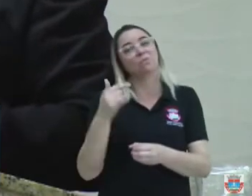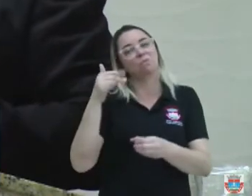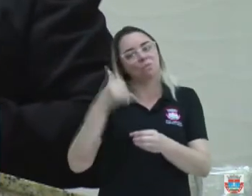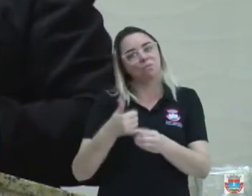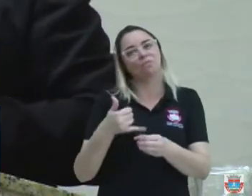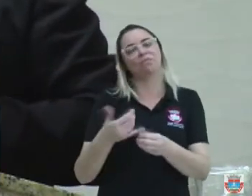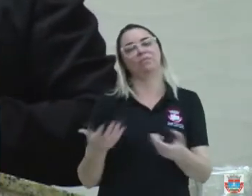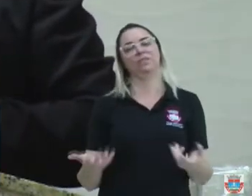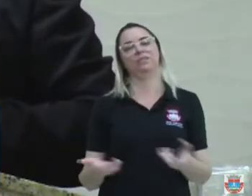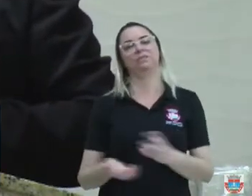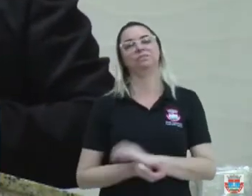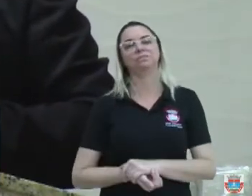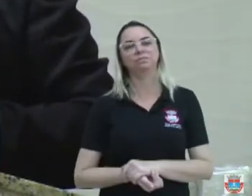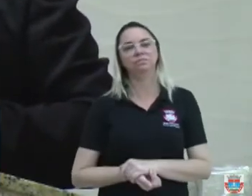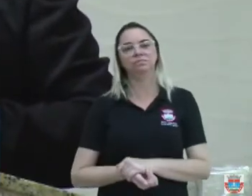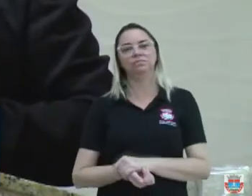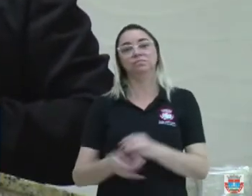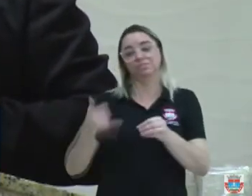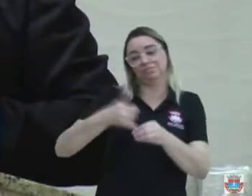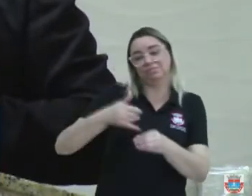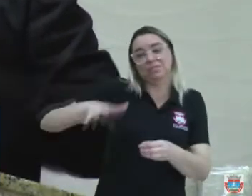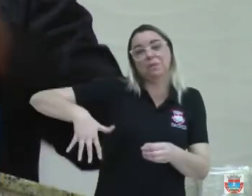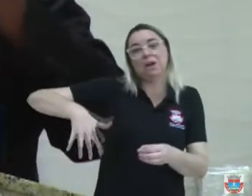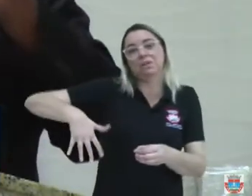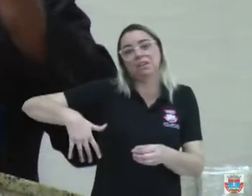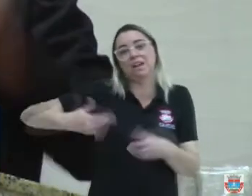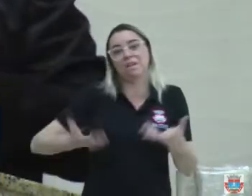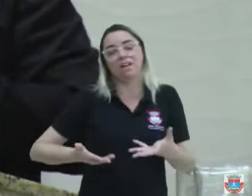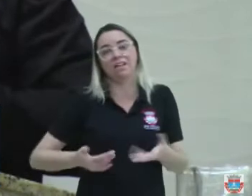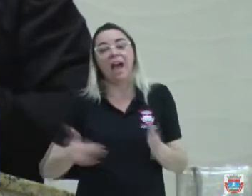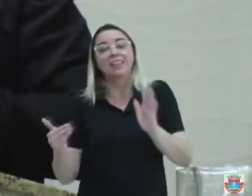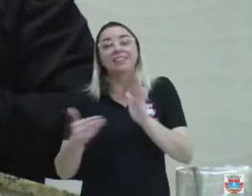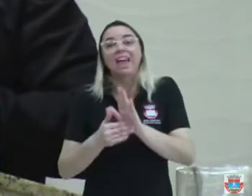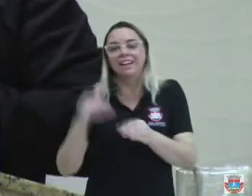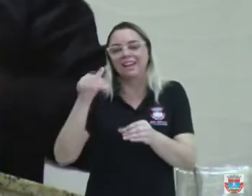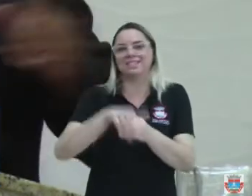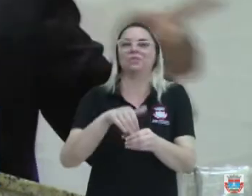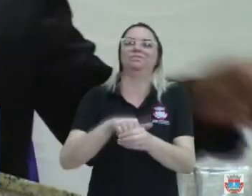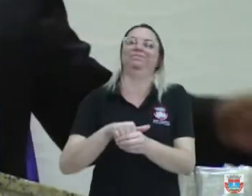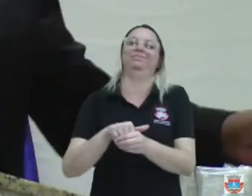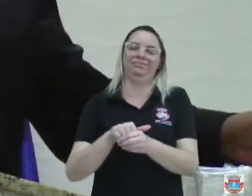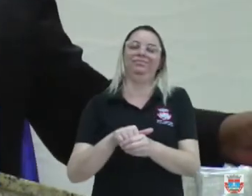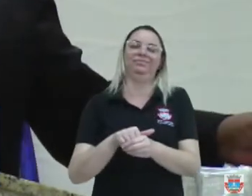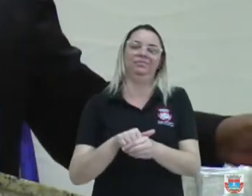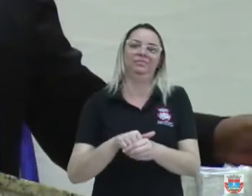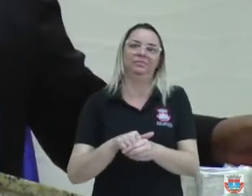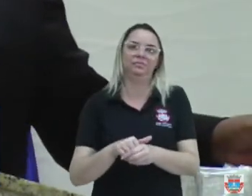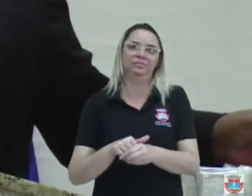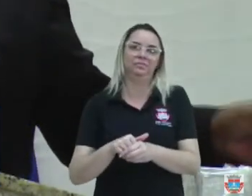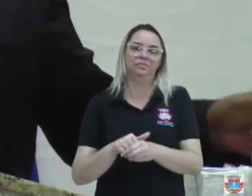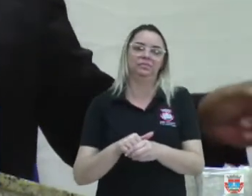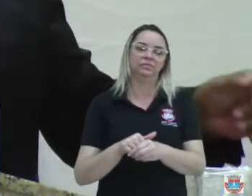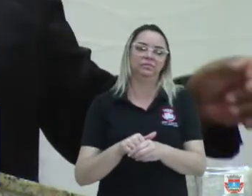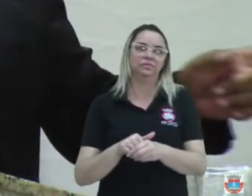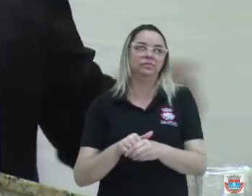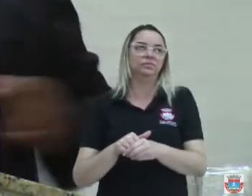Aí baixou a gasolina, tá certo. Mas foi até a eleição, gente. Primeiro, para dar essa baixa, teve um aumento de